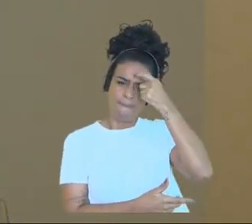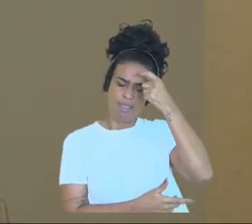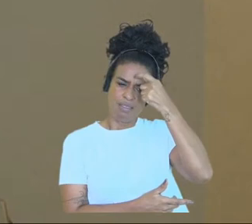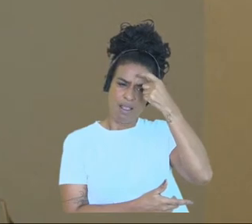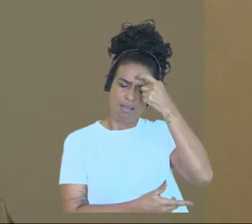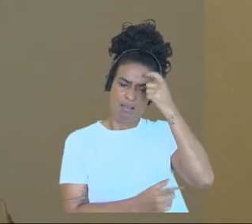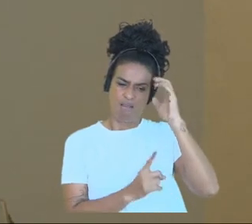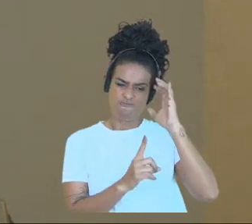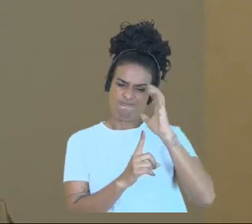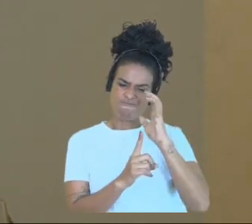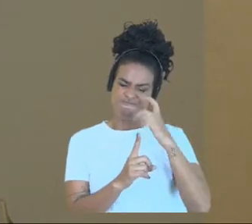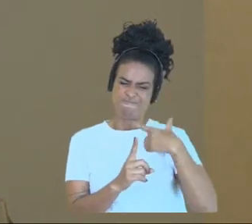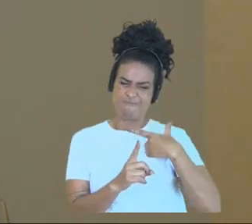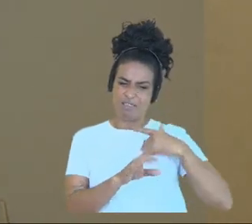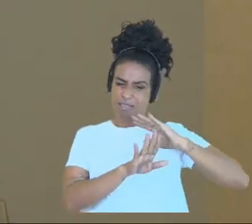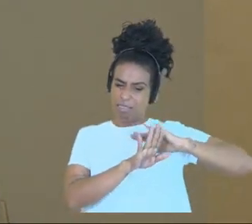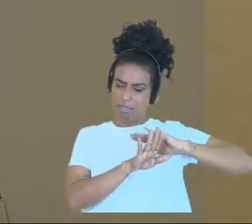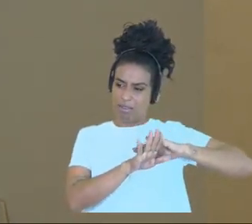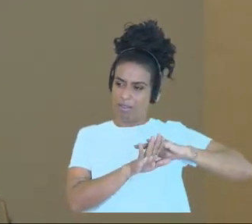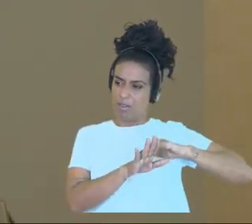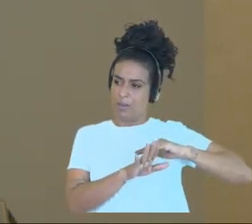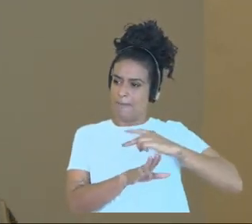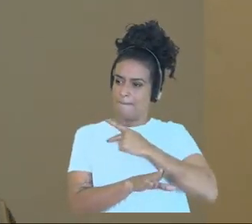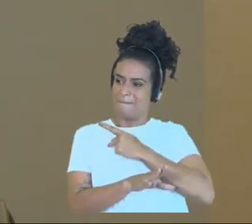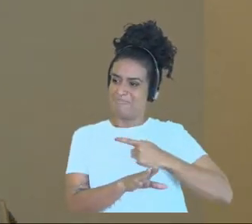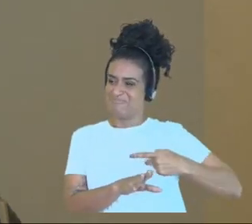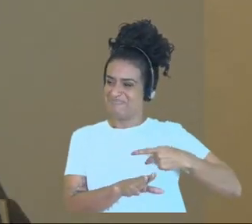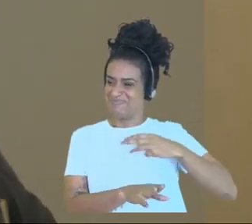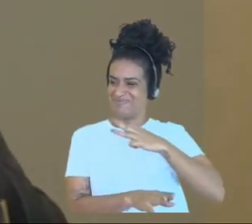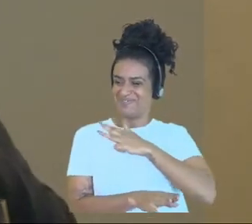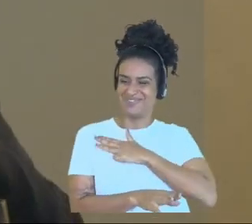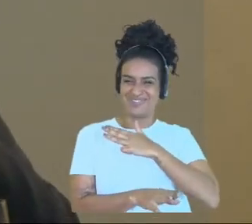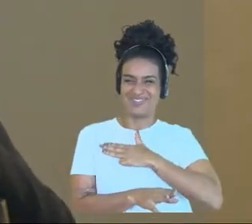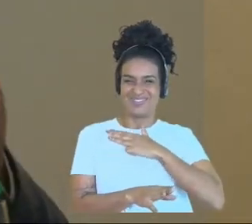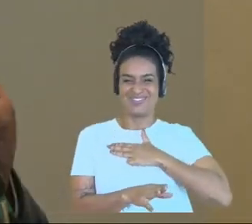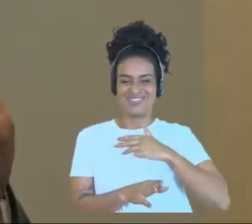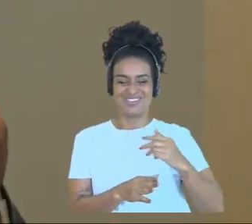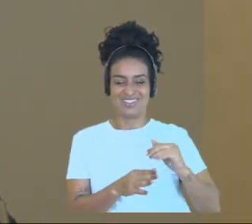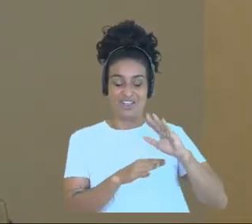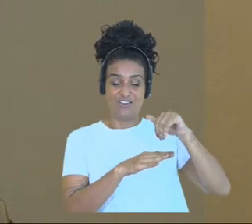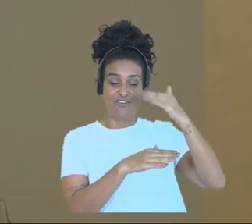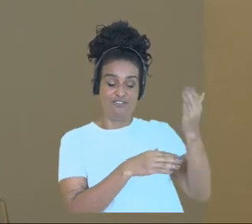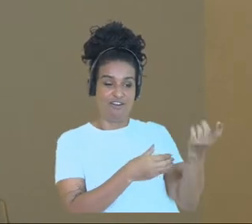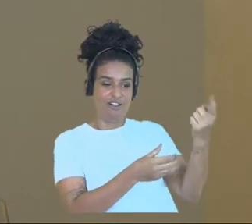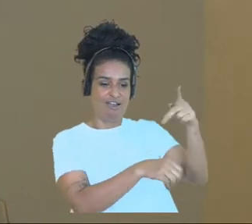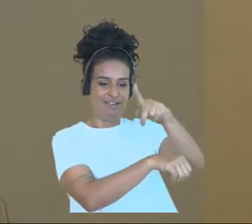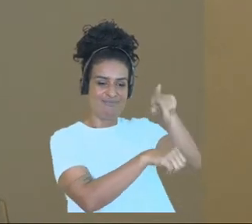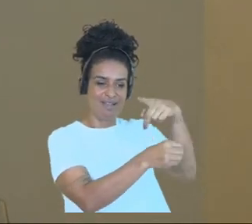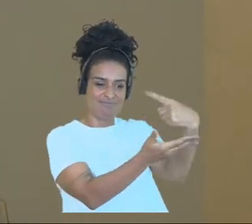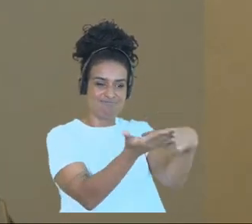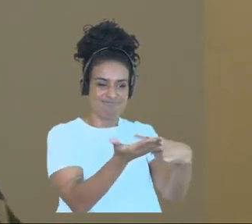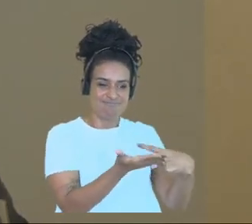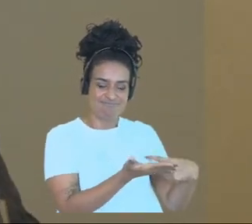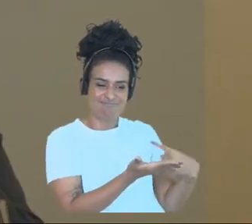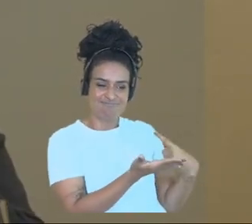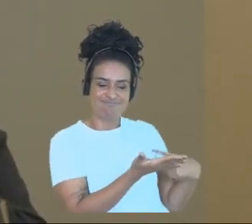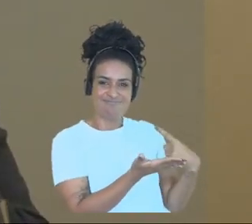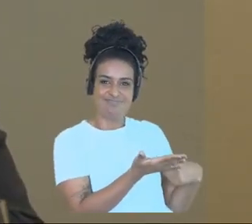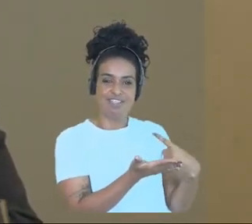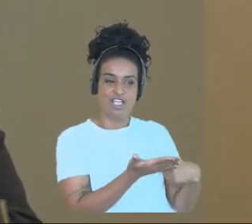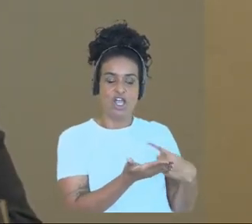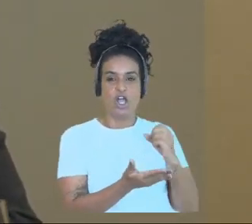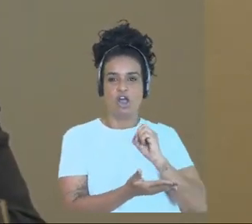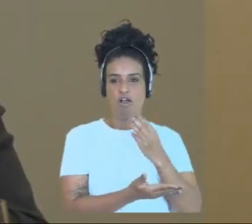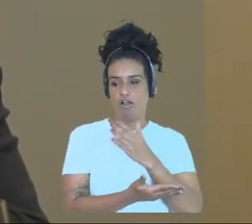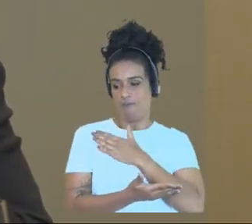creem, que o presidente Lula faz parte de um grande esquema internacional globalista e que a felicitação ao